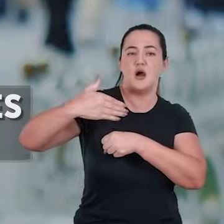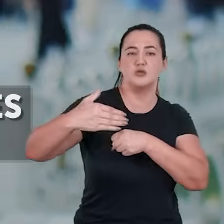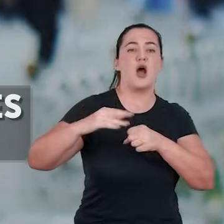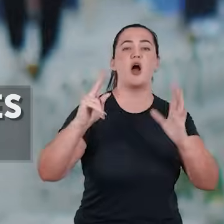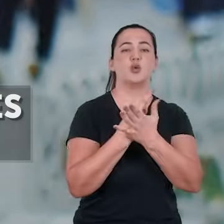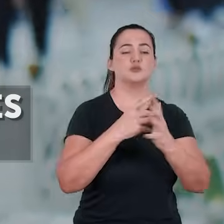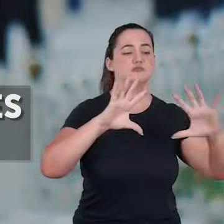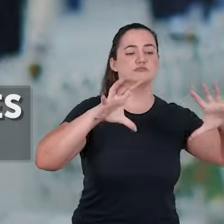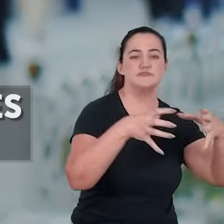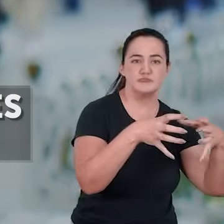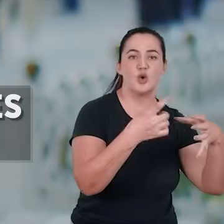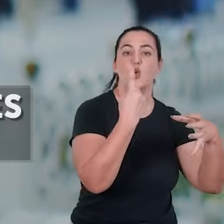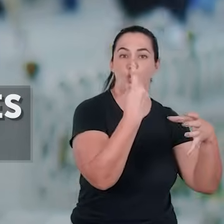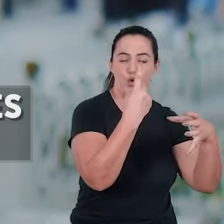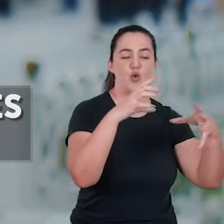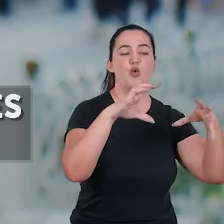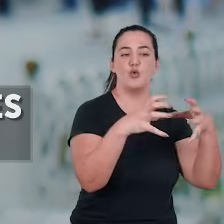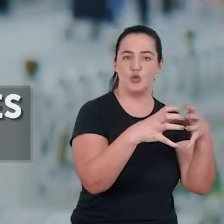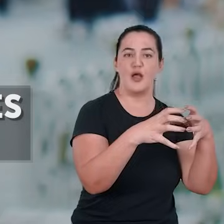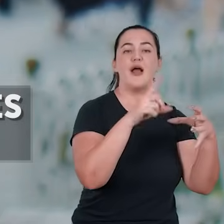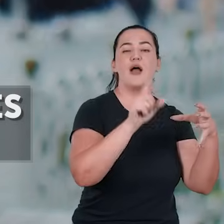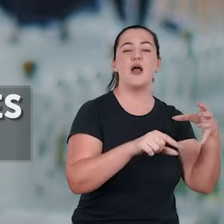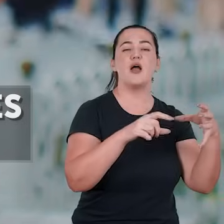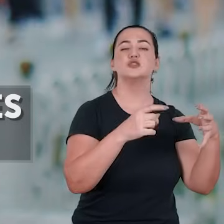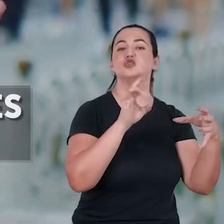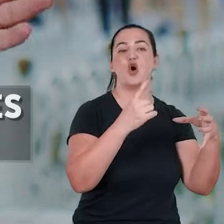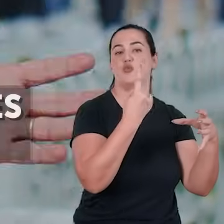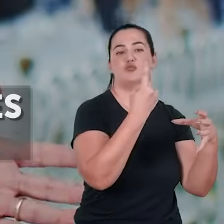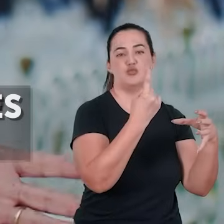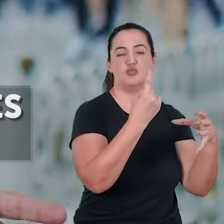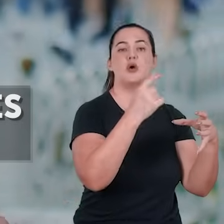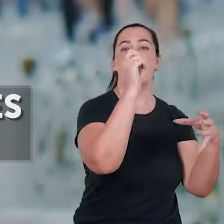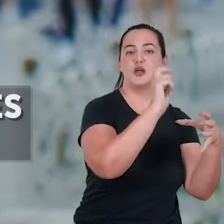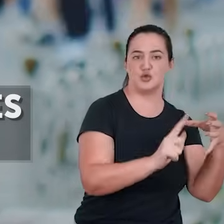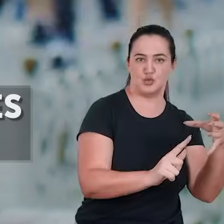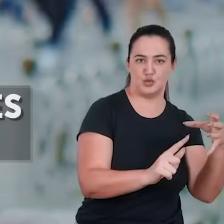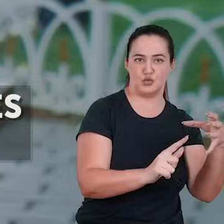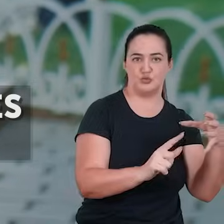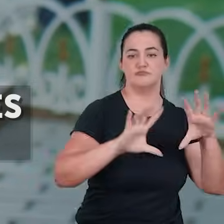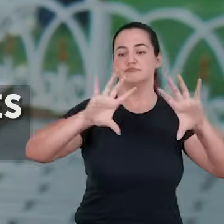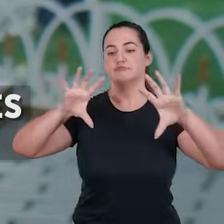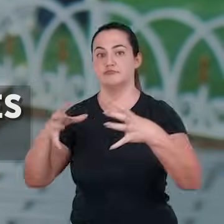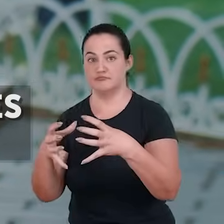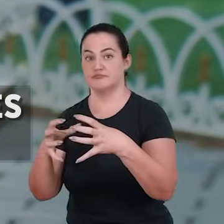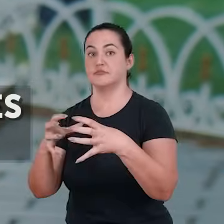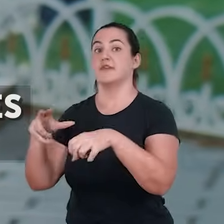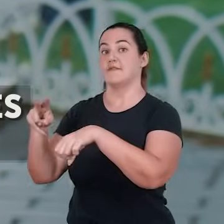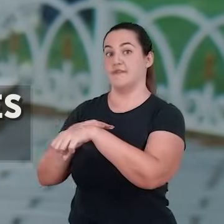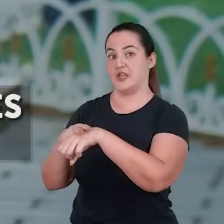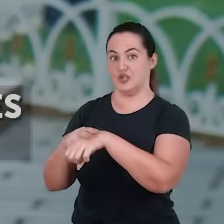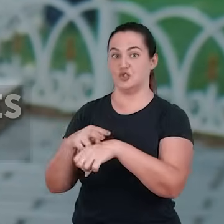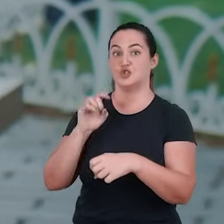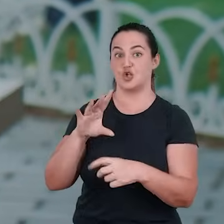dos brancos acabou sendo absorvida pela torcida dos azuis e dos verdes. Então, nessa época que eu